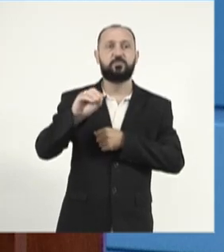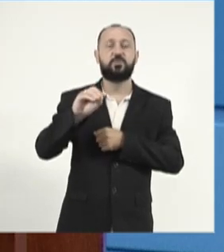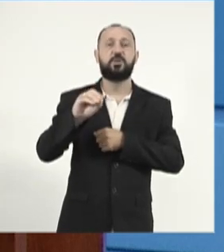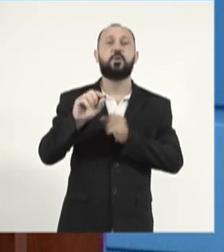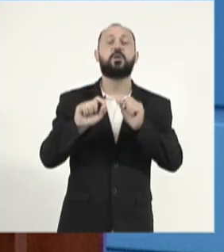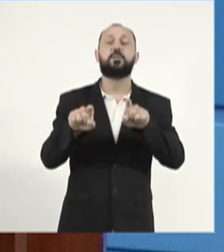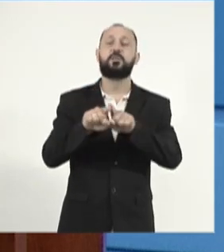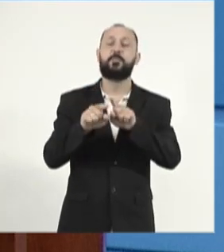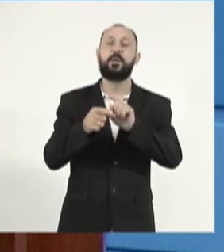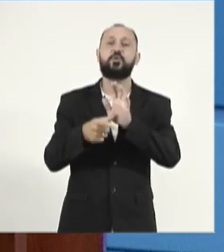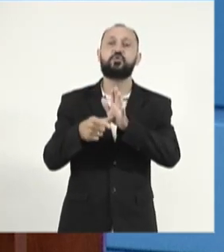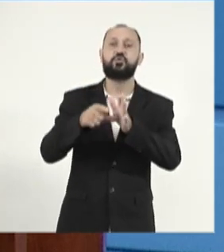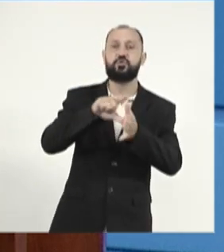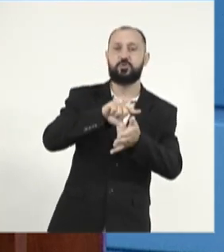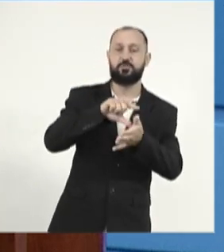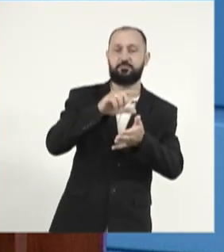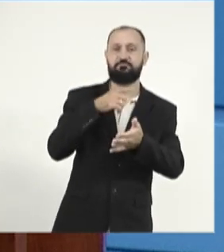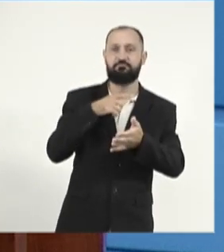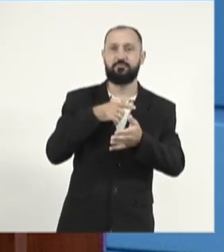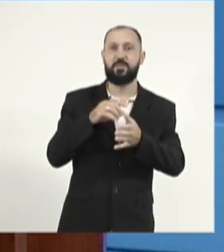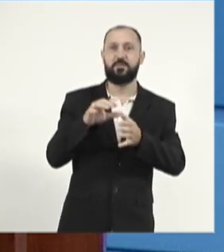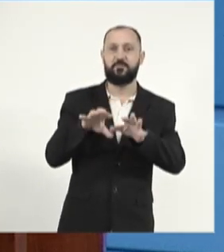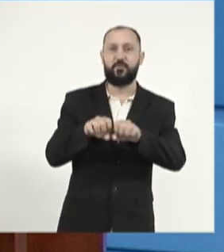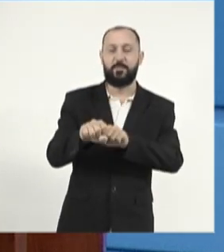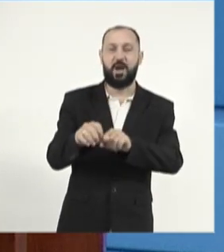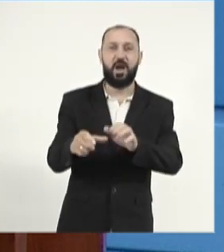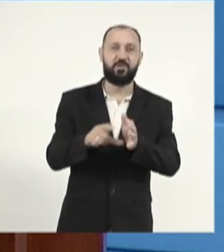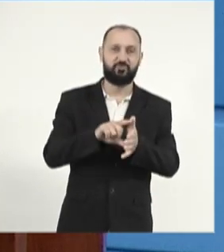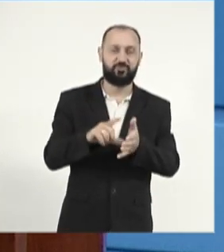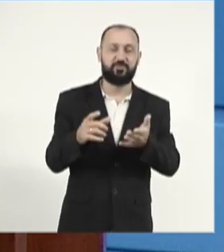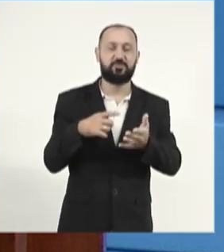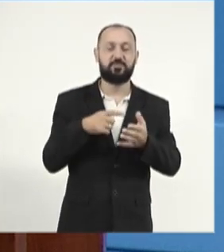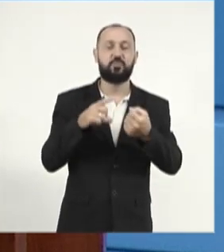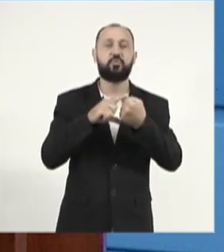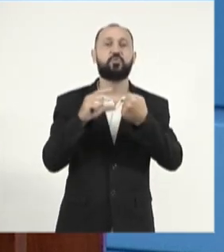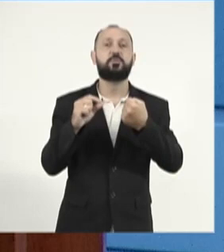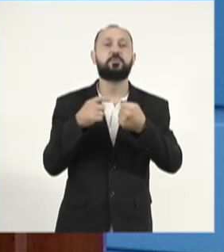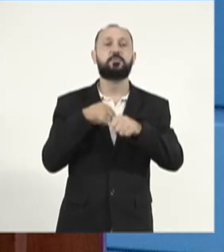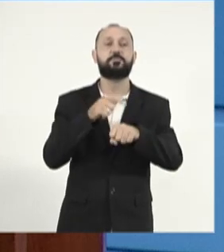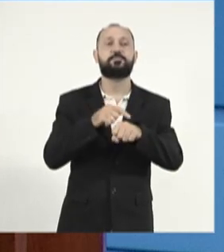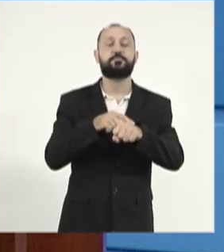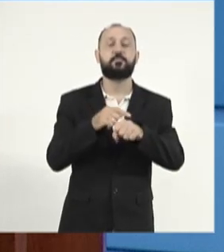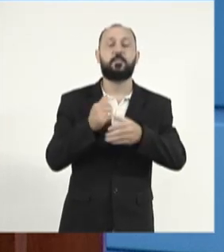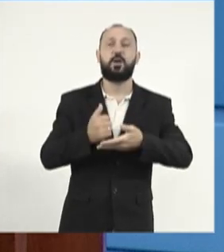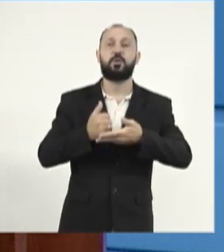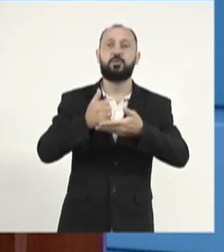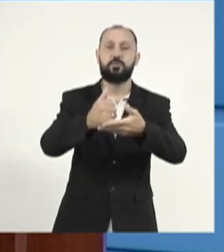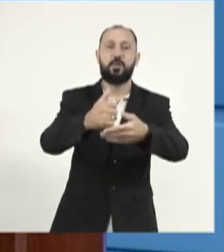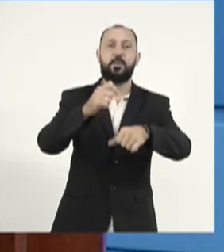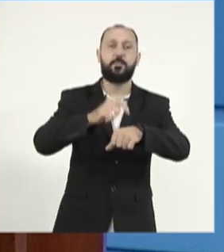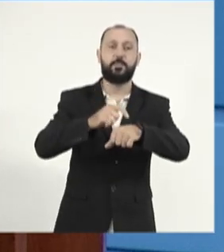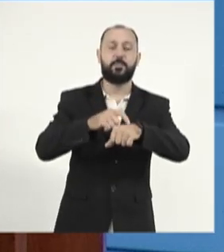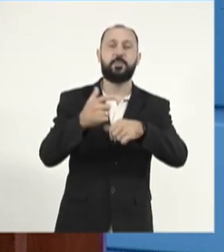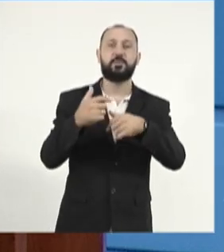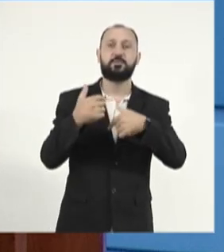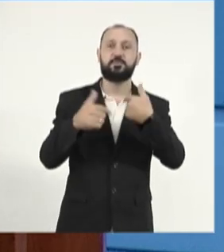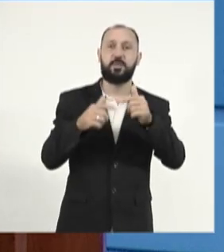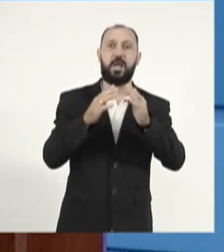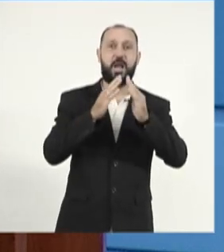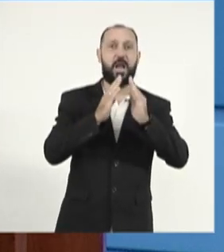curso de que trata o parágrafo 3º deste artigo, o período de assistência em regime de